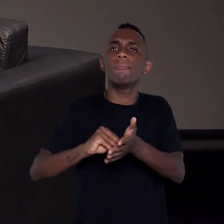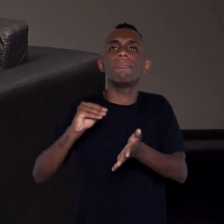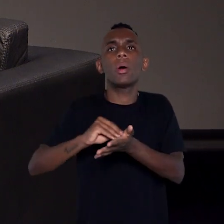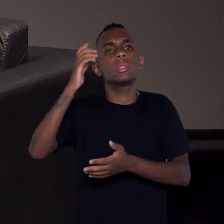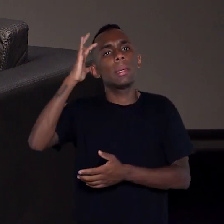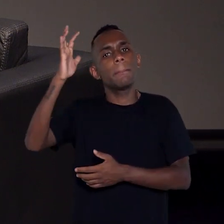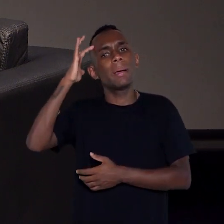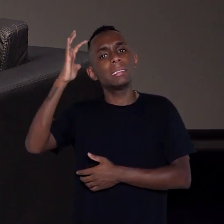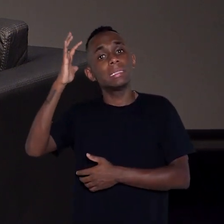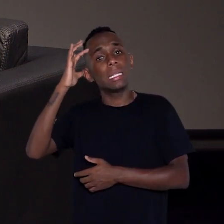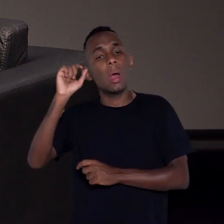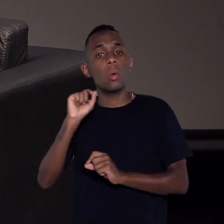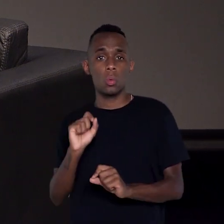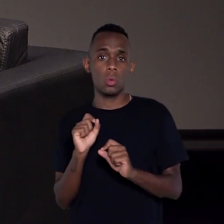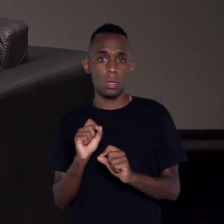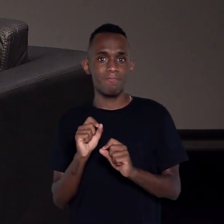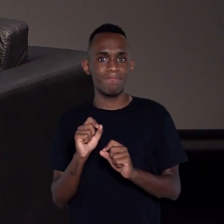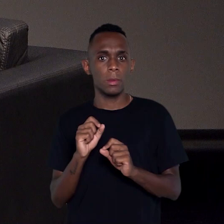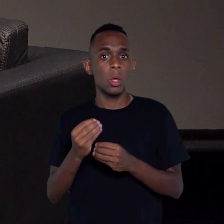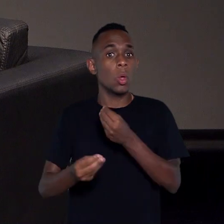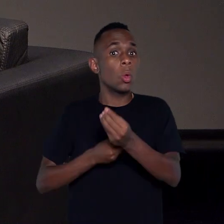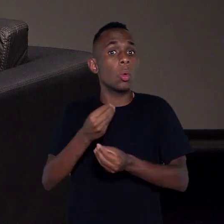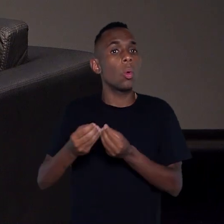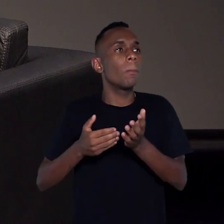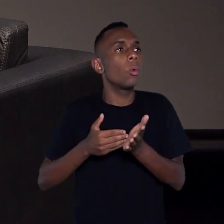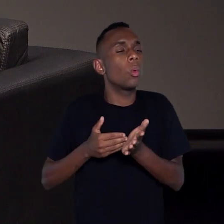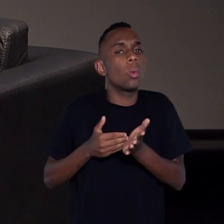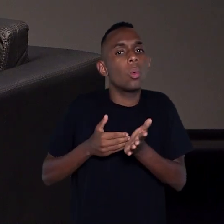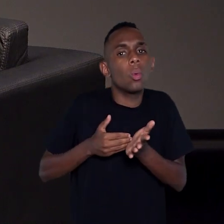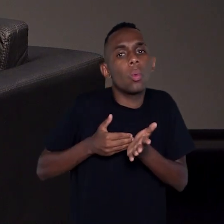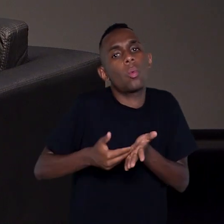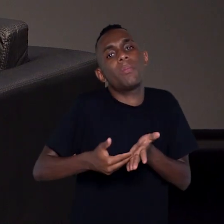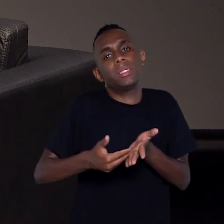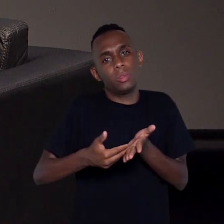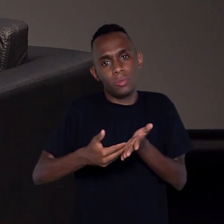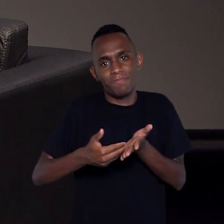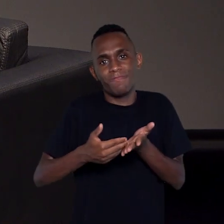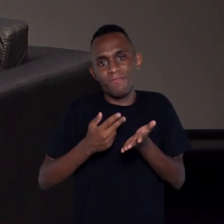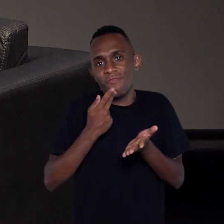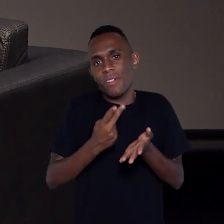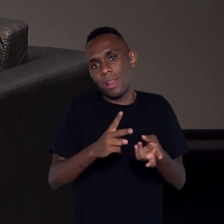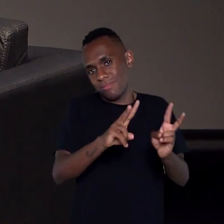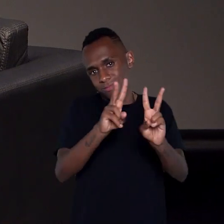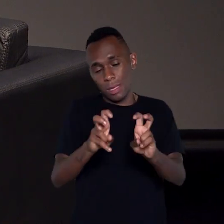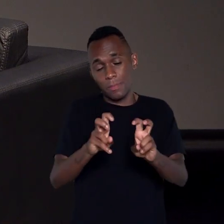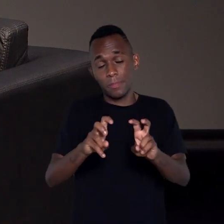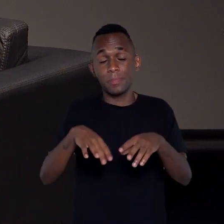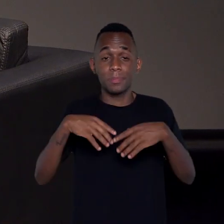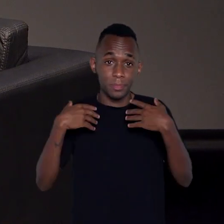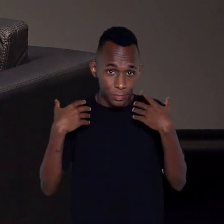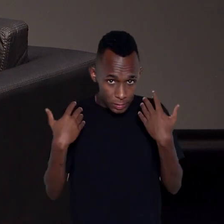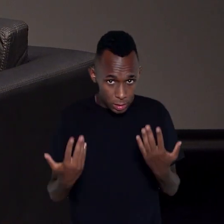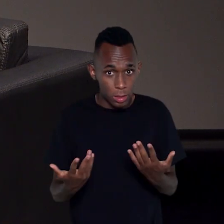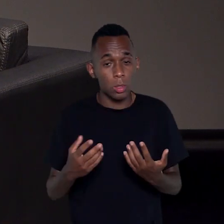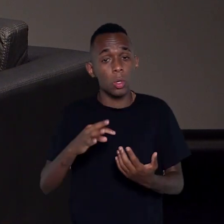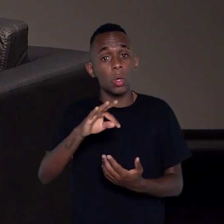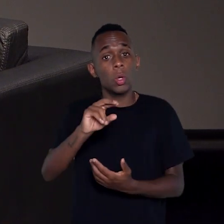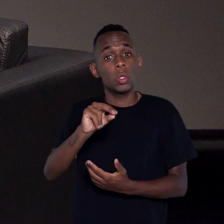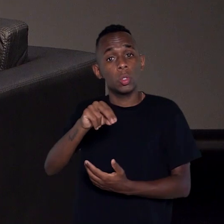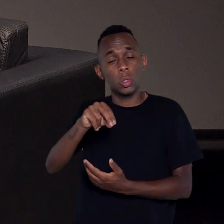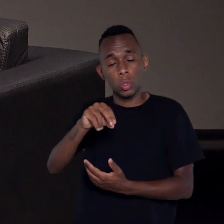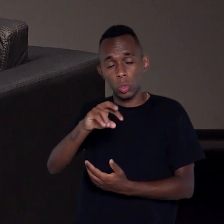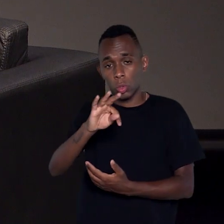imagina, não chega à origem daquilo que a gente costuma falar. E é isso que a